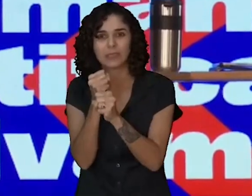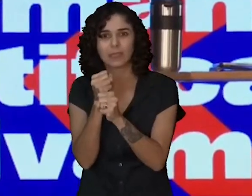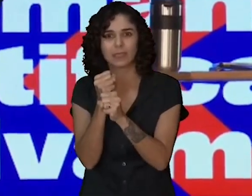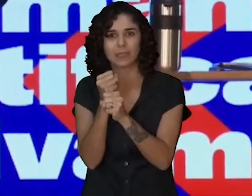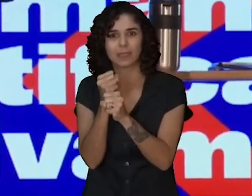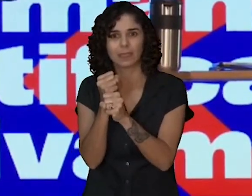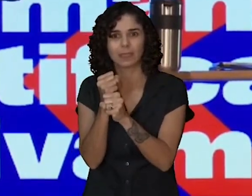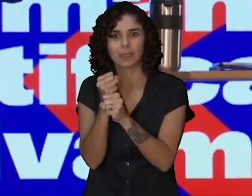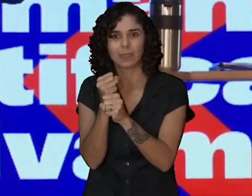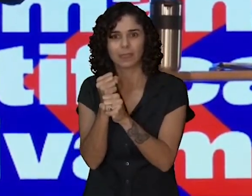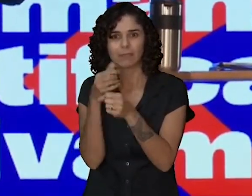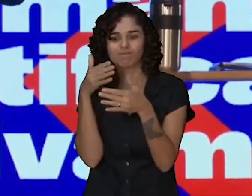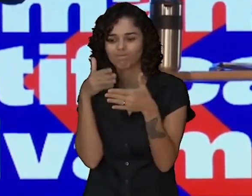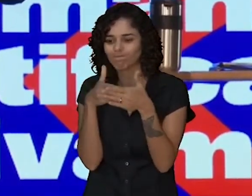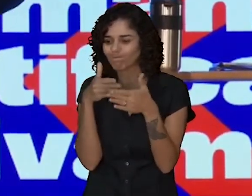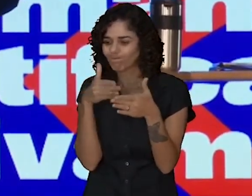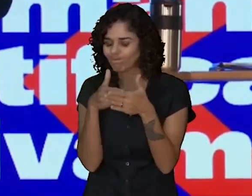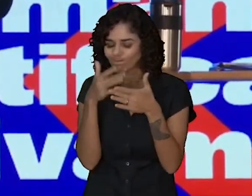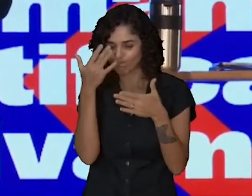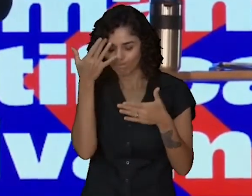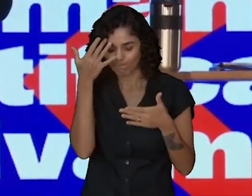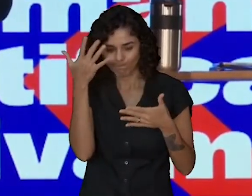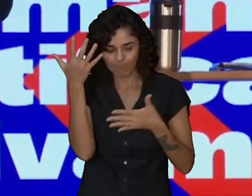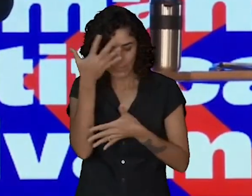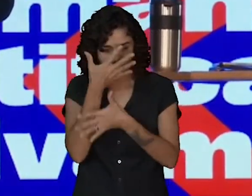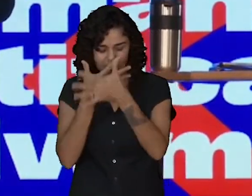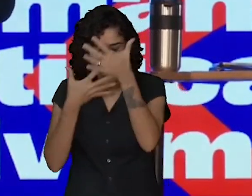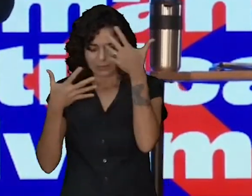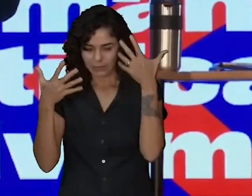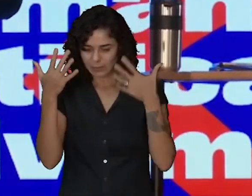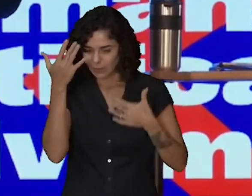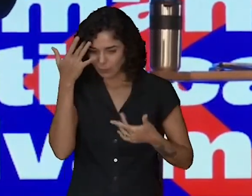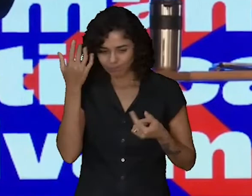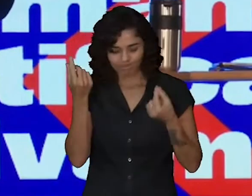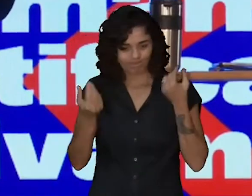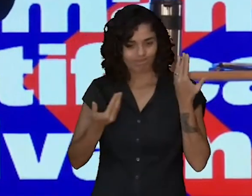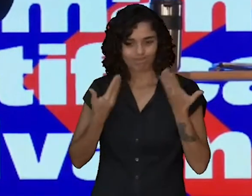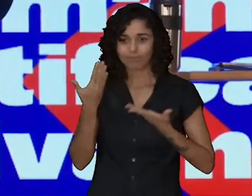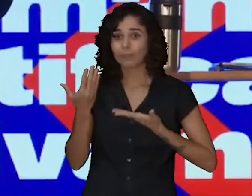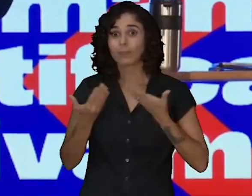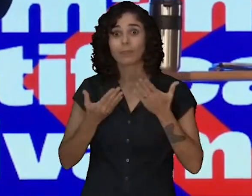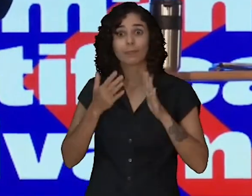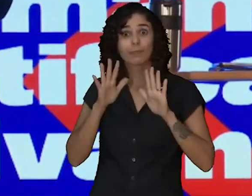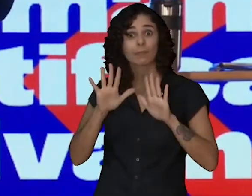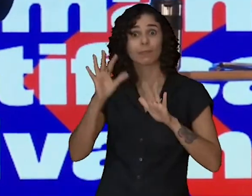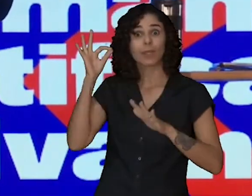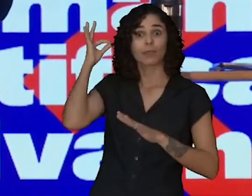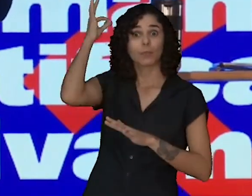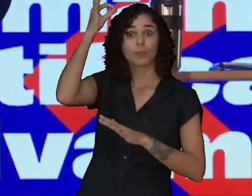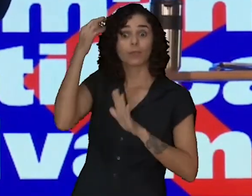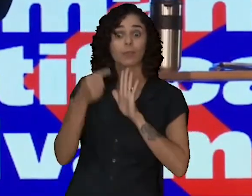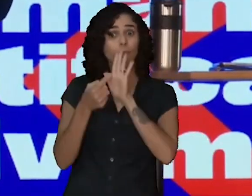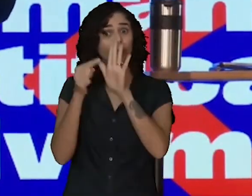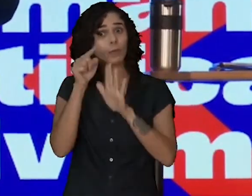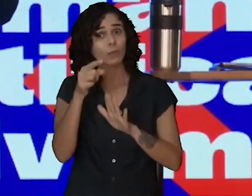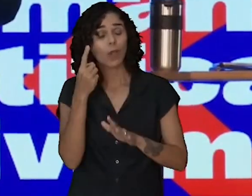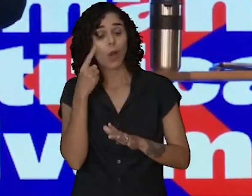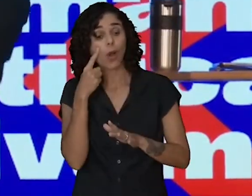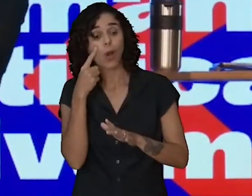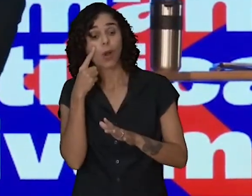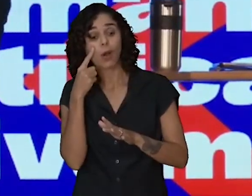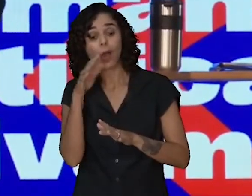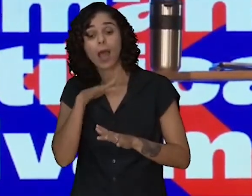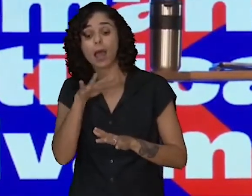E talvez você não saiba nem qual é. Mas o Espírito Santo está mostrando para você, está vendo essa área, está vendo isso, está vendo isso, está vendo isso, está vendo. Não